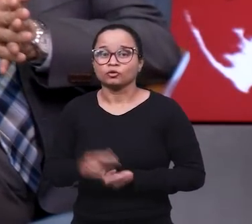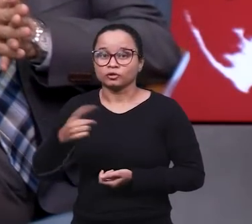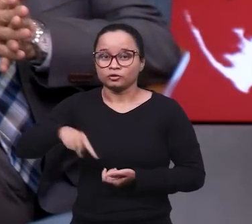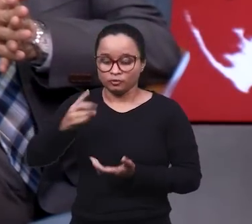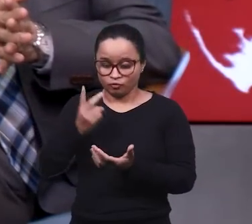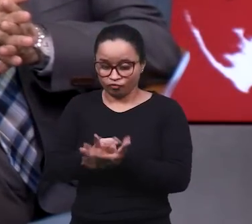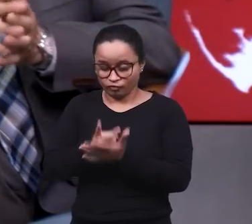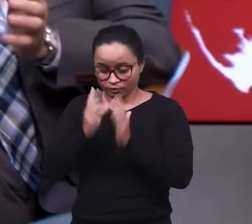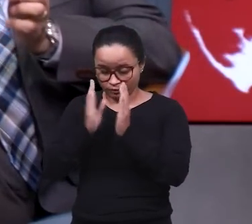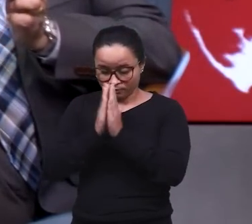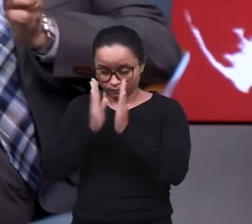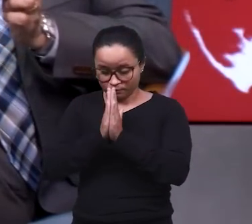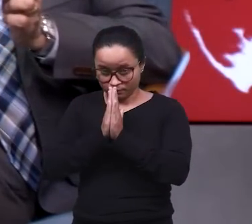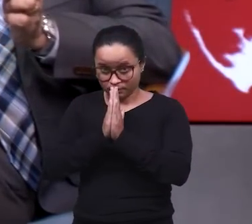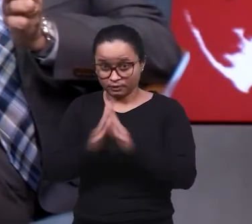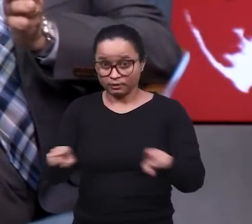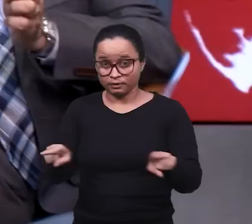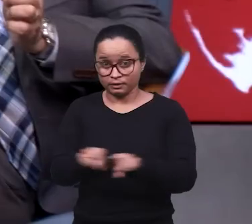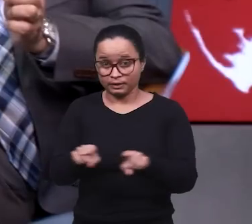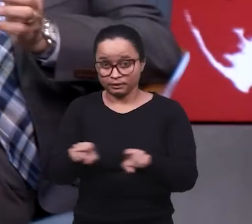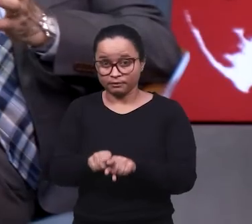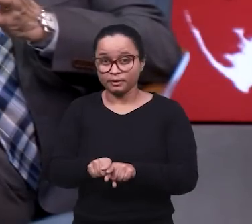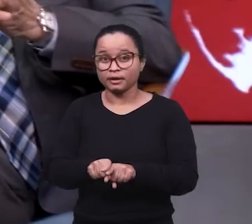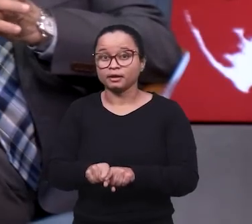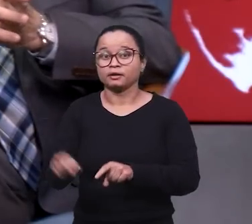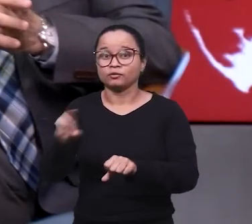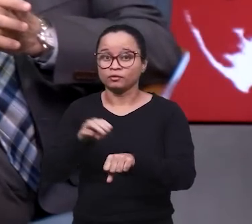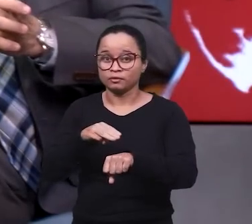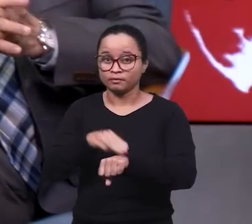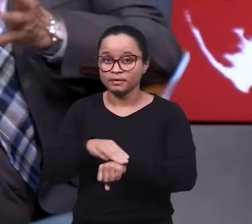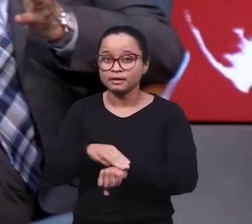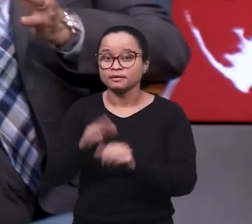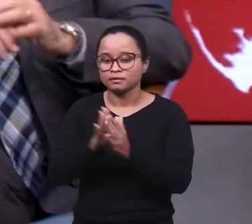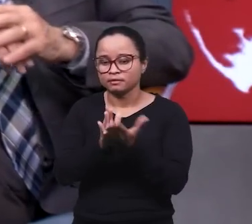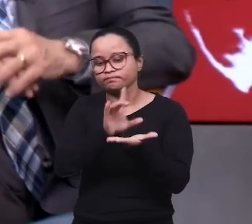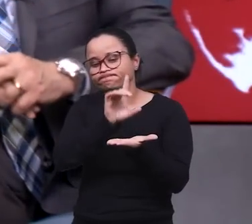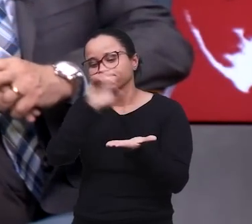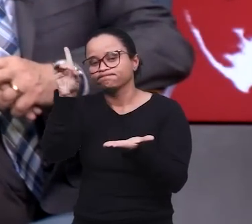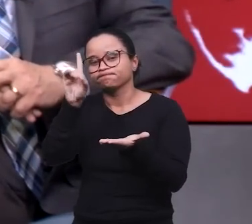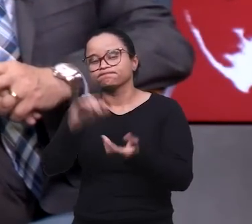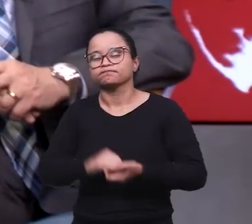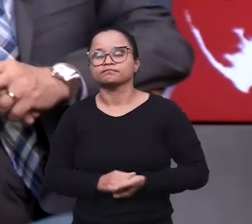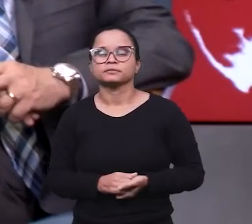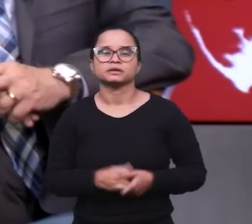na oração e no ministério da palavra. Ora,